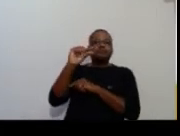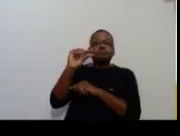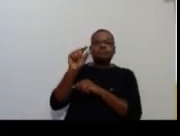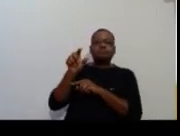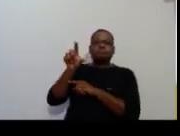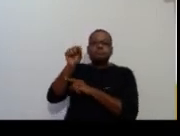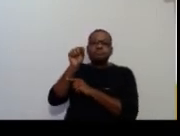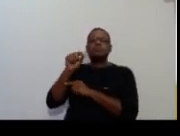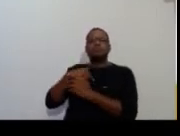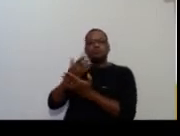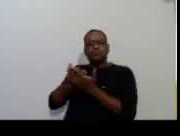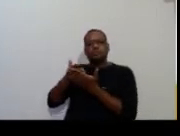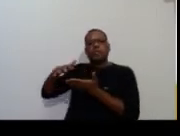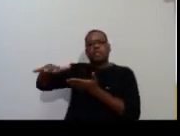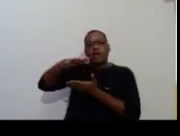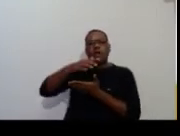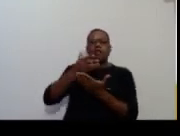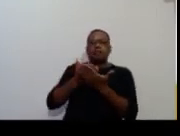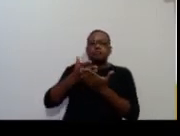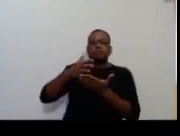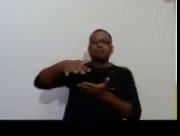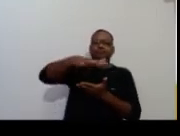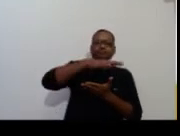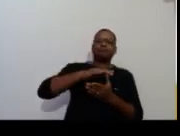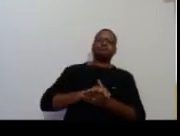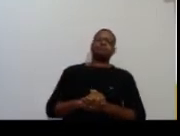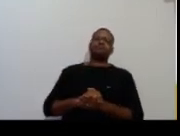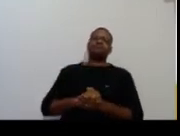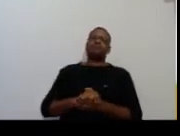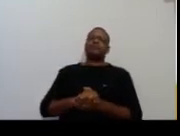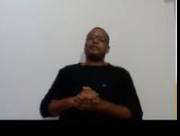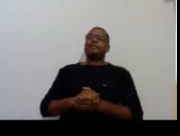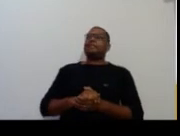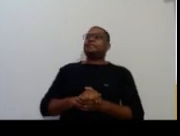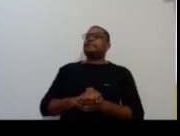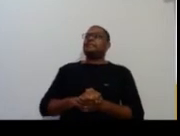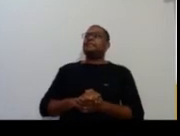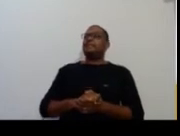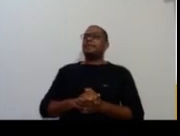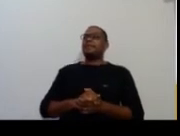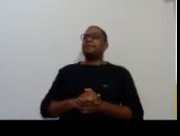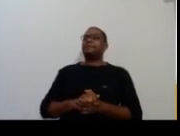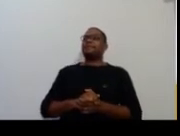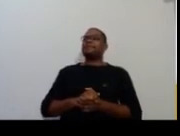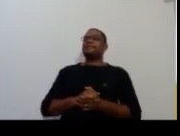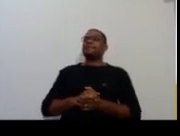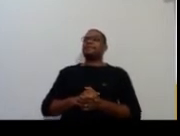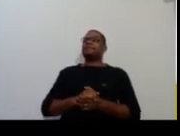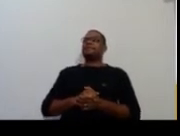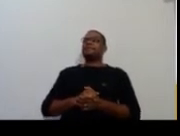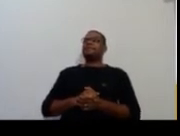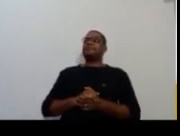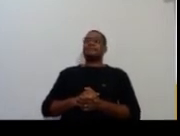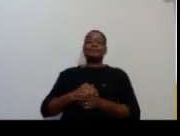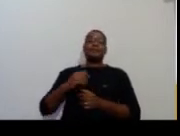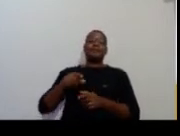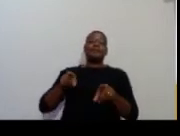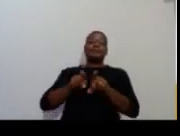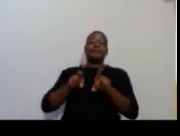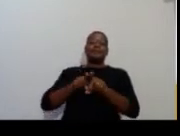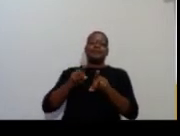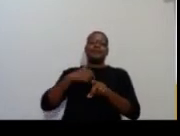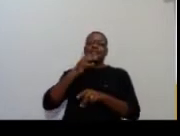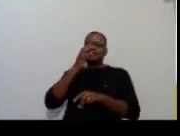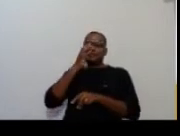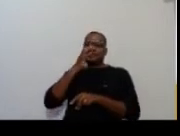tá? Pode ir para o próximo, senão a gente vai ficar falando aqui isso o dia todo. Eu assisti outro TED da professora, acho